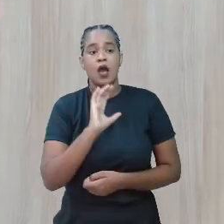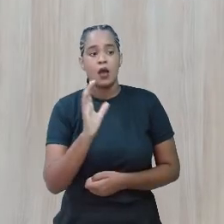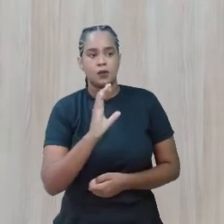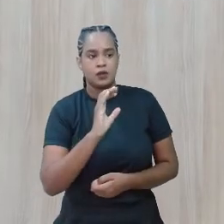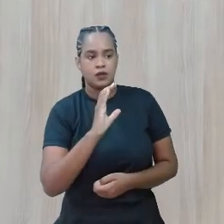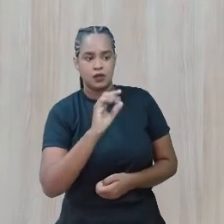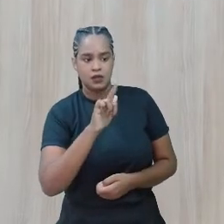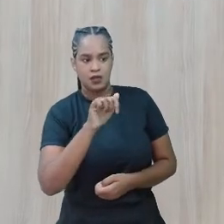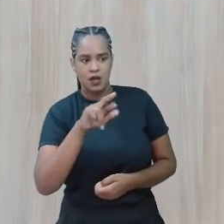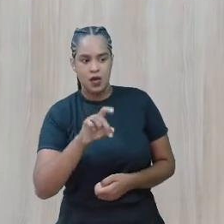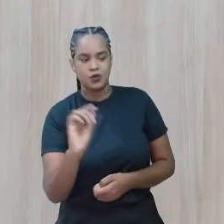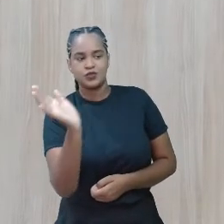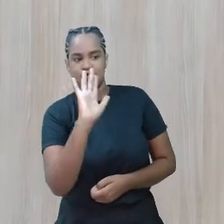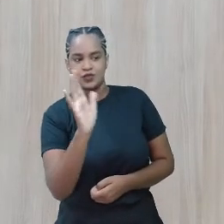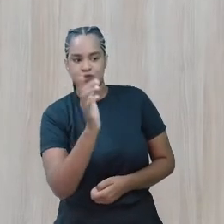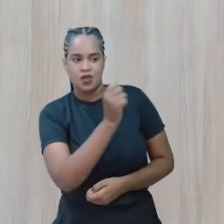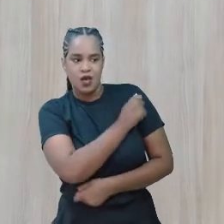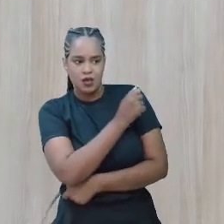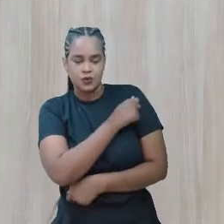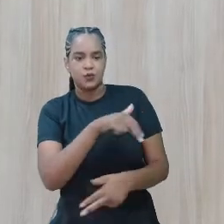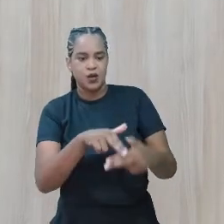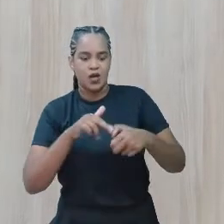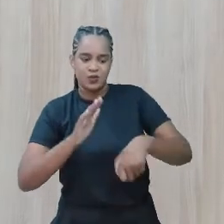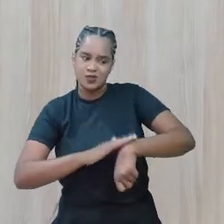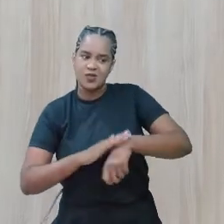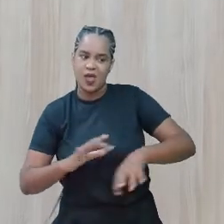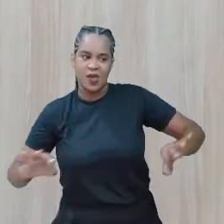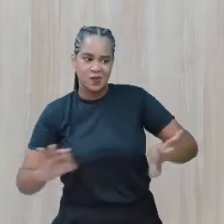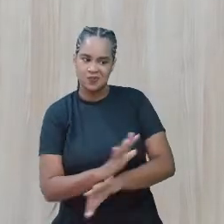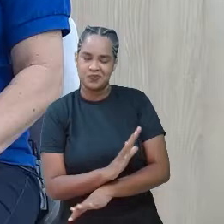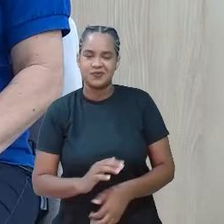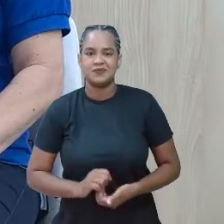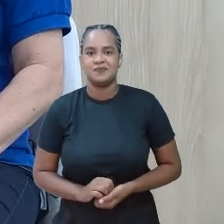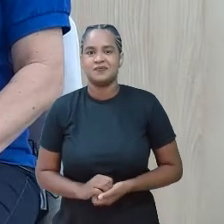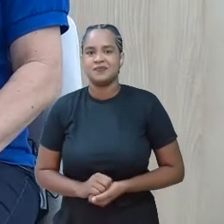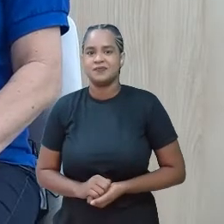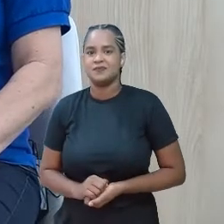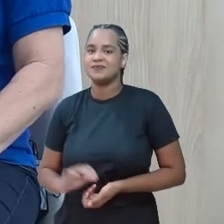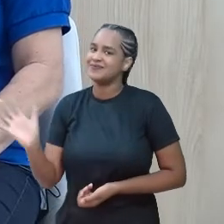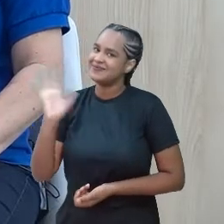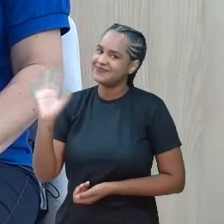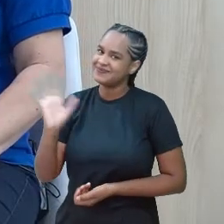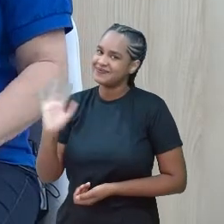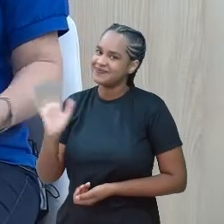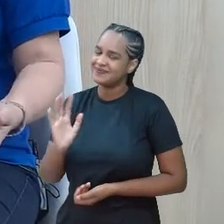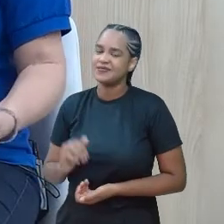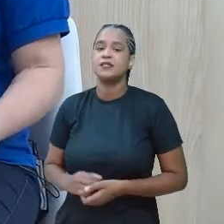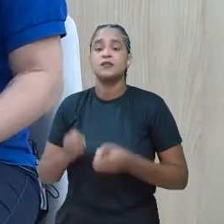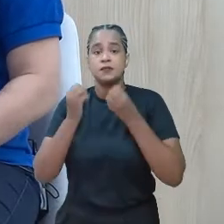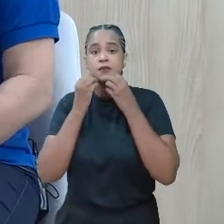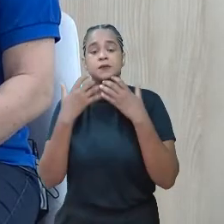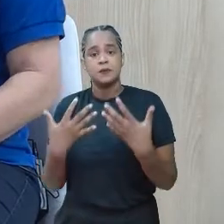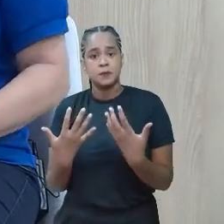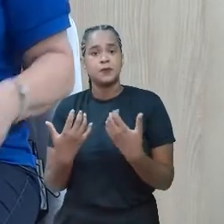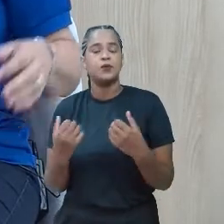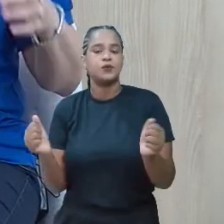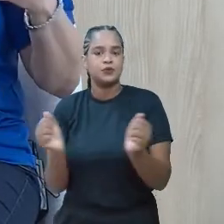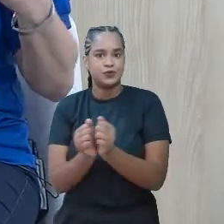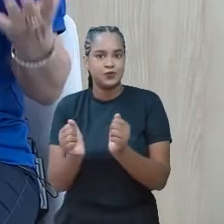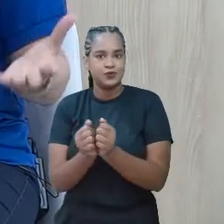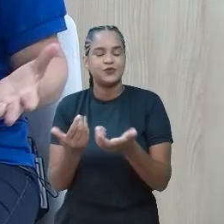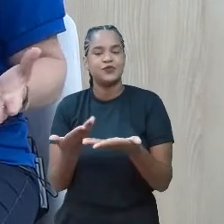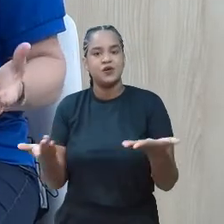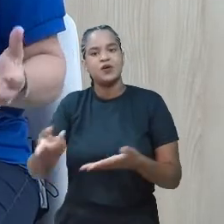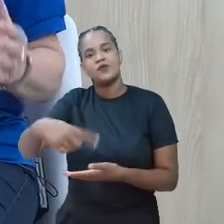se despede aí dos nossos alunos por conta aqui do nosso tempo. Tchau, tchau, pessoal. Muito bom estar com vocês.